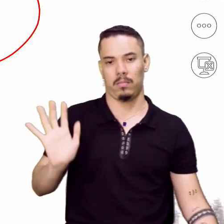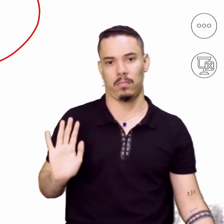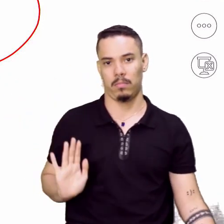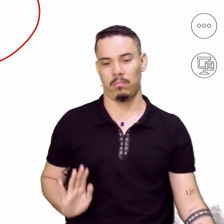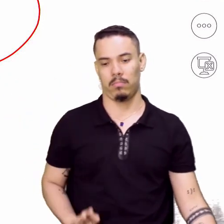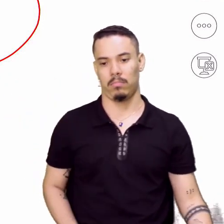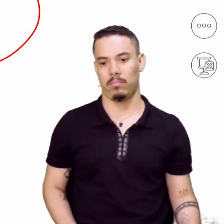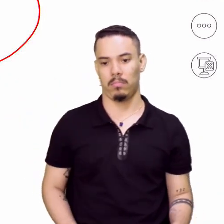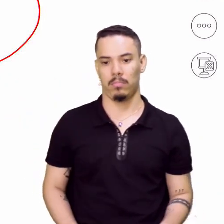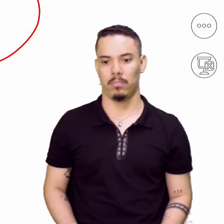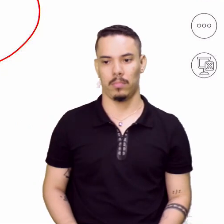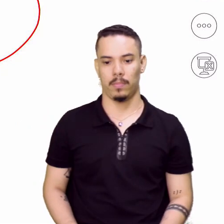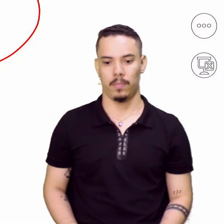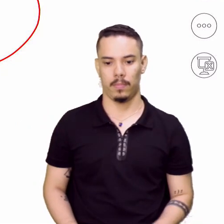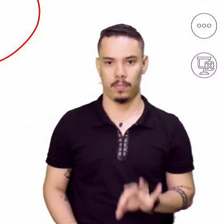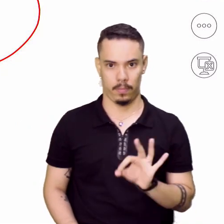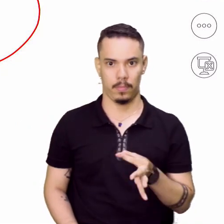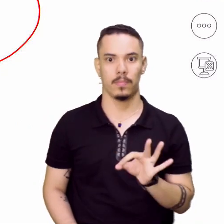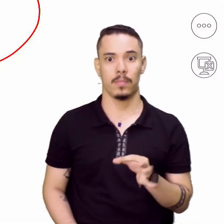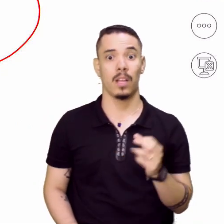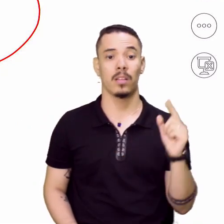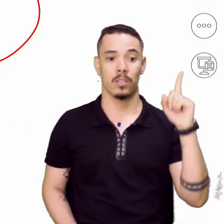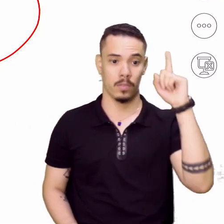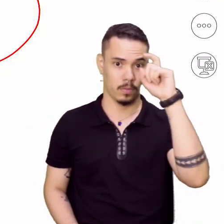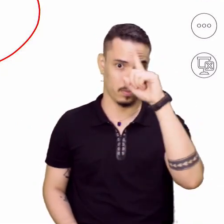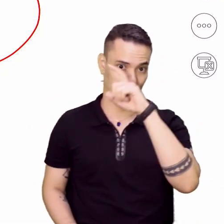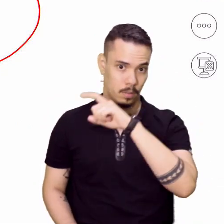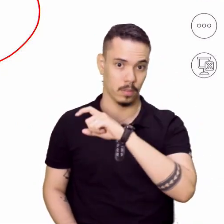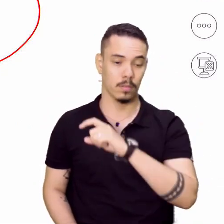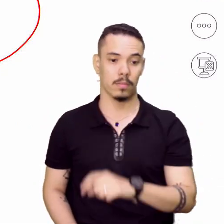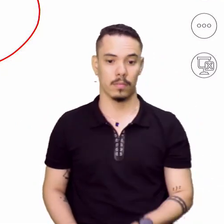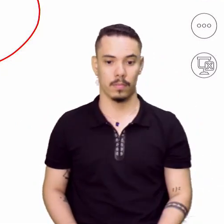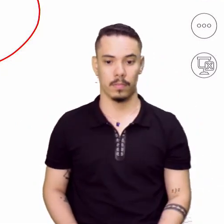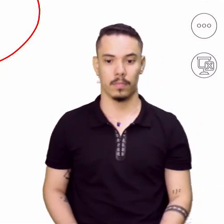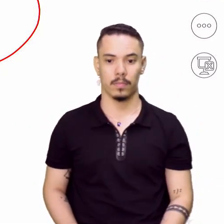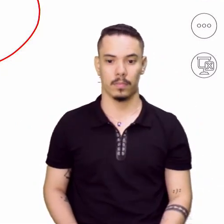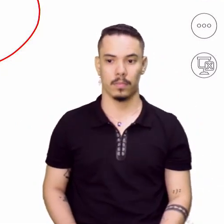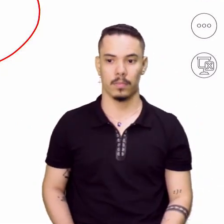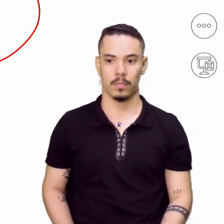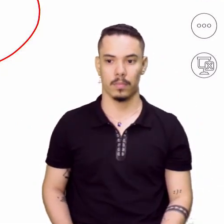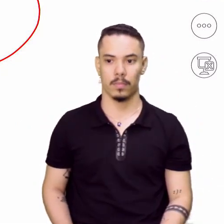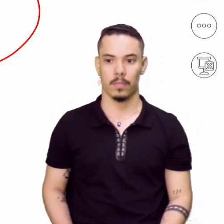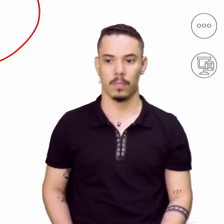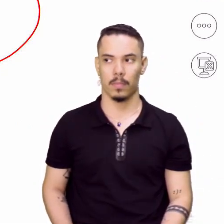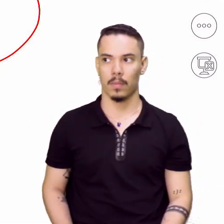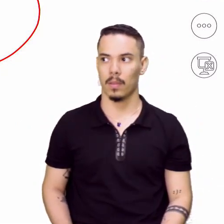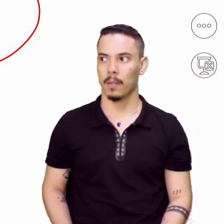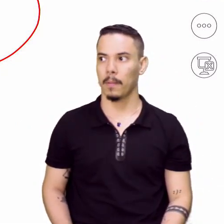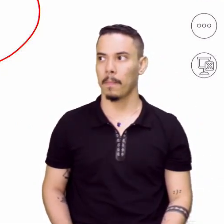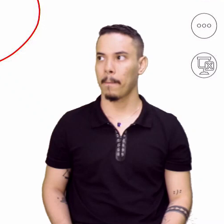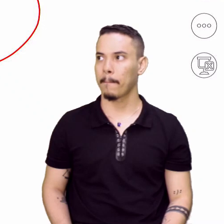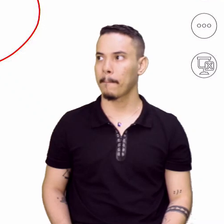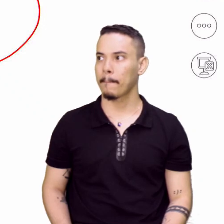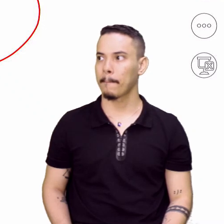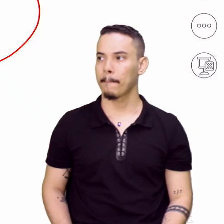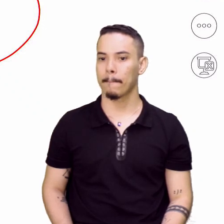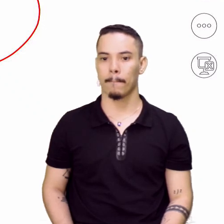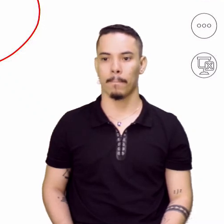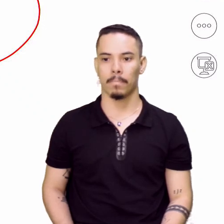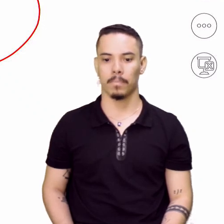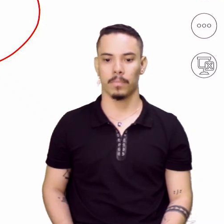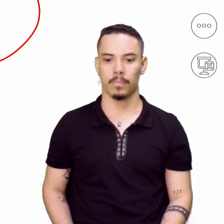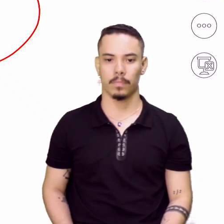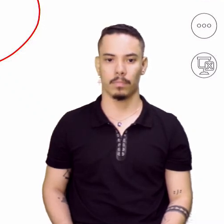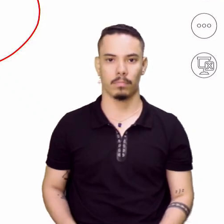will not é muito muito muito raro mesmo pelo menos eu não Não realmente não lembro de ouvir muito em